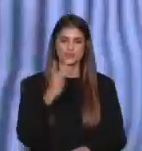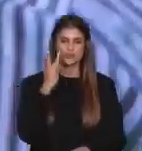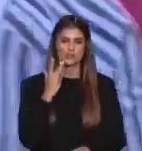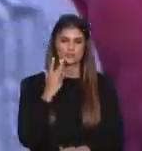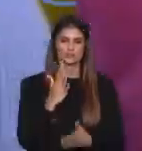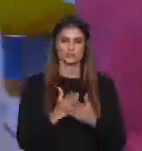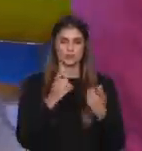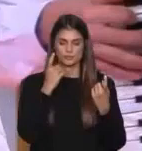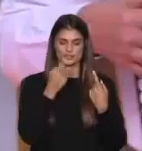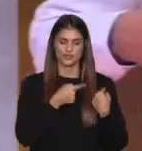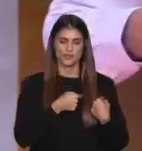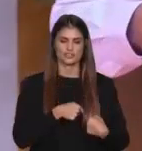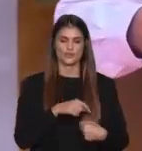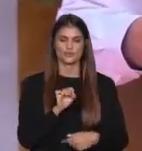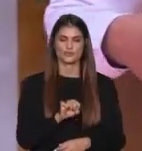do teu